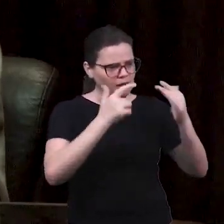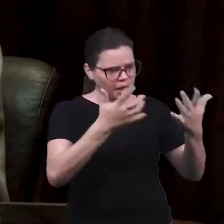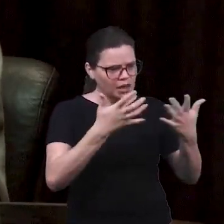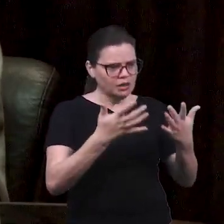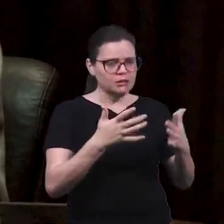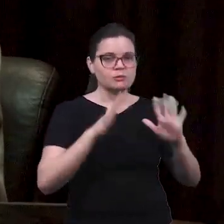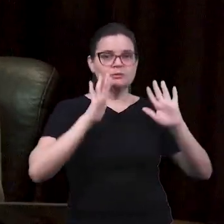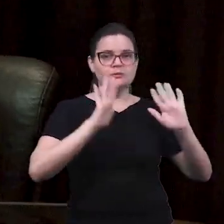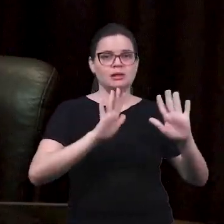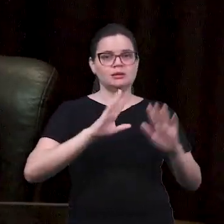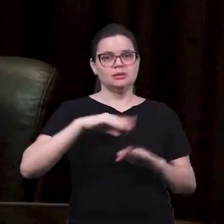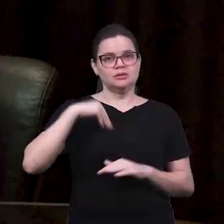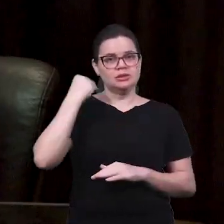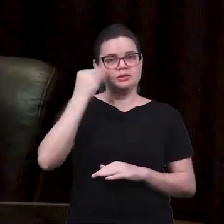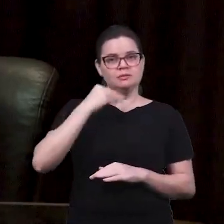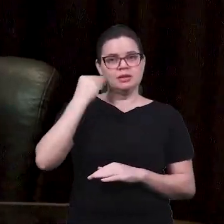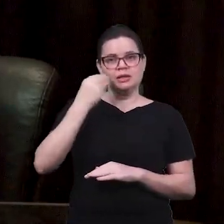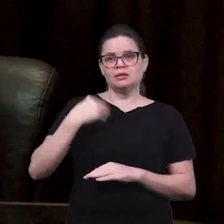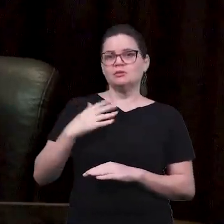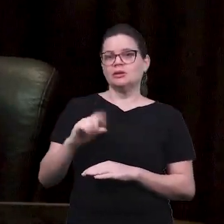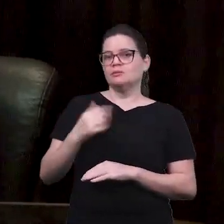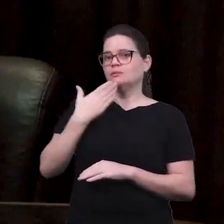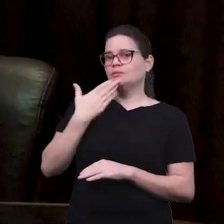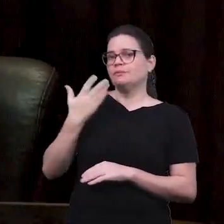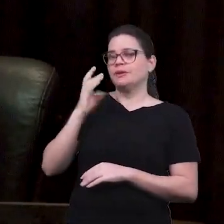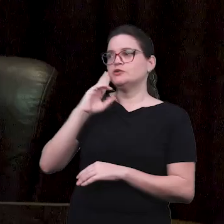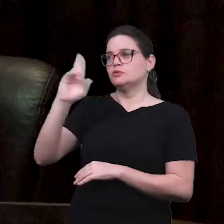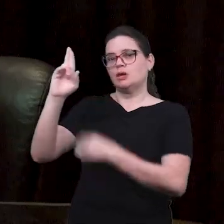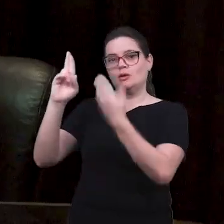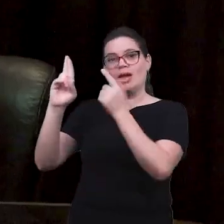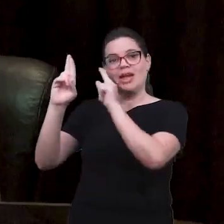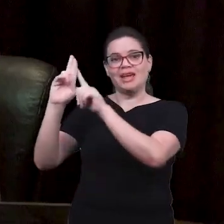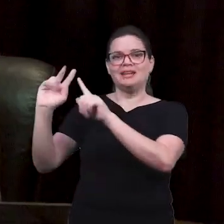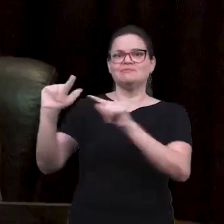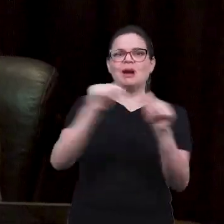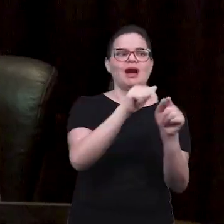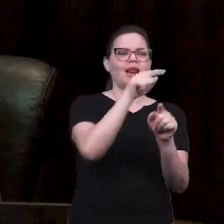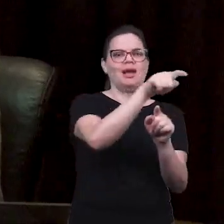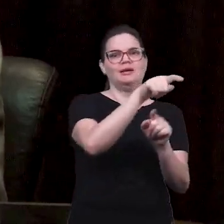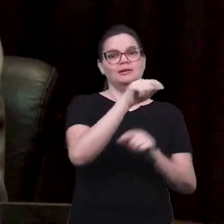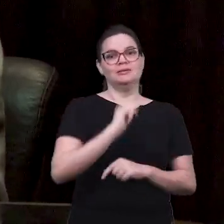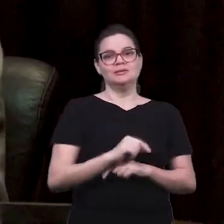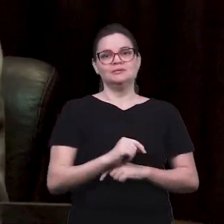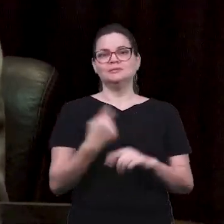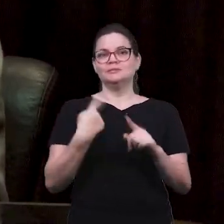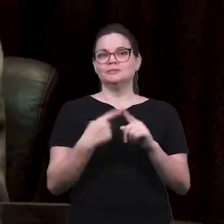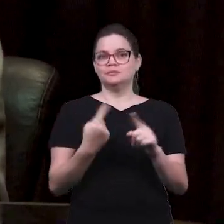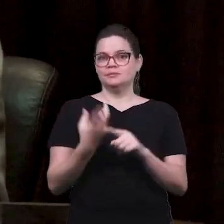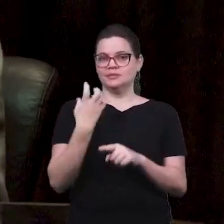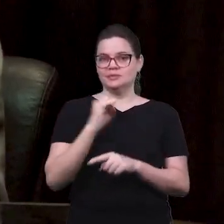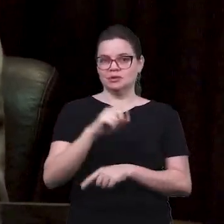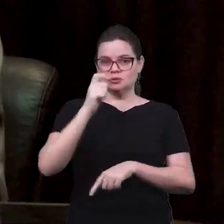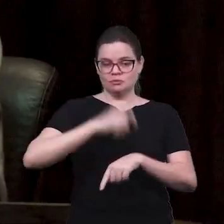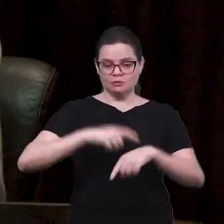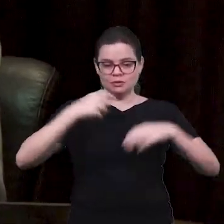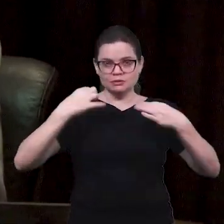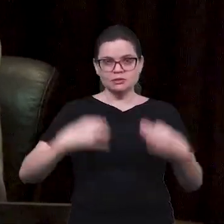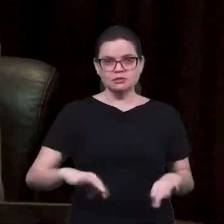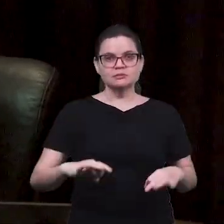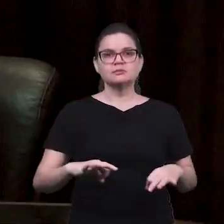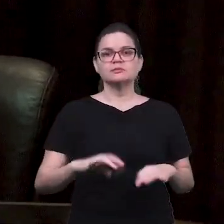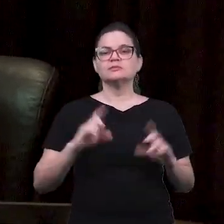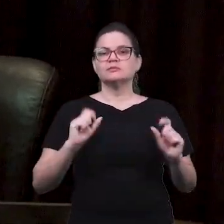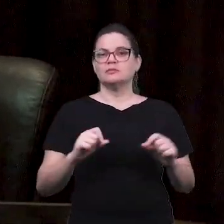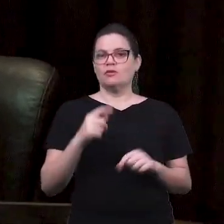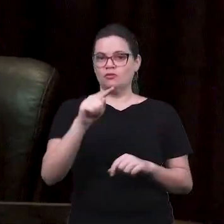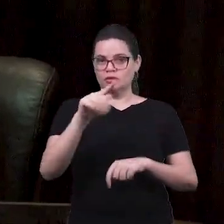gente tem é preferir você pedir ao Senhor. Sabe por quê? Muito cuidado com isso. Porque quando vier o aumento ou quando vier a